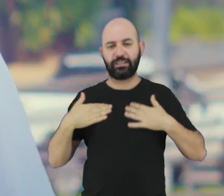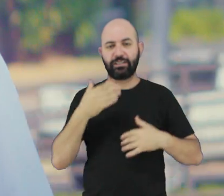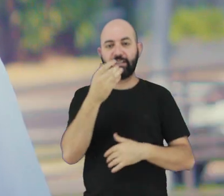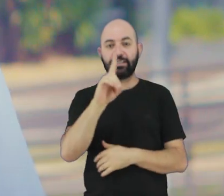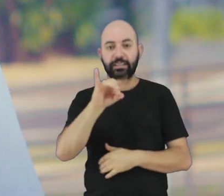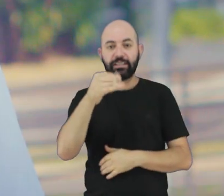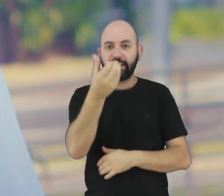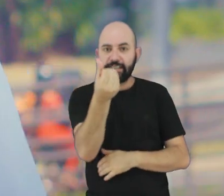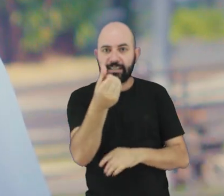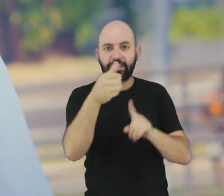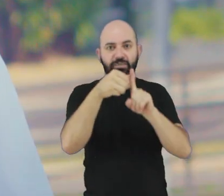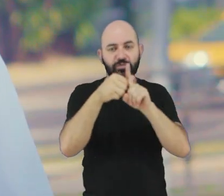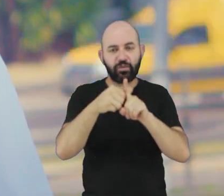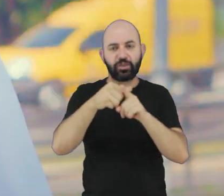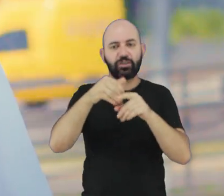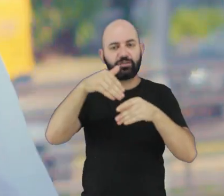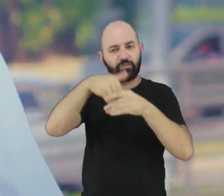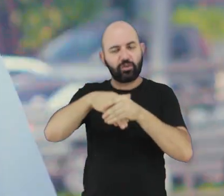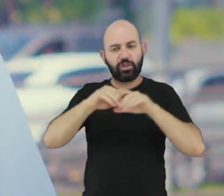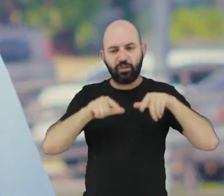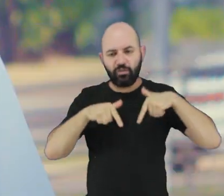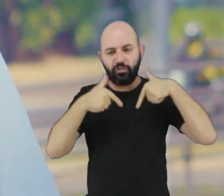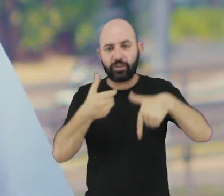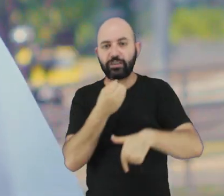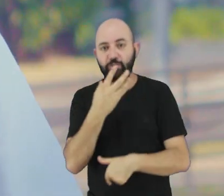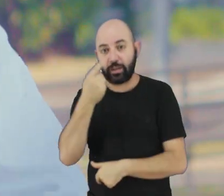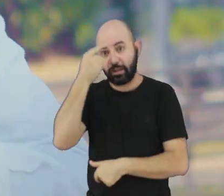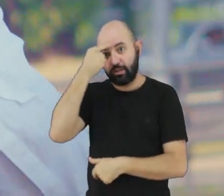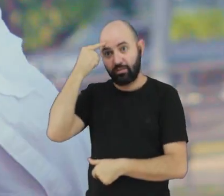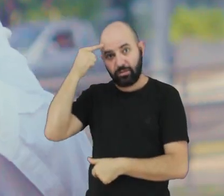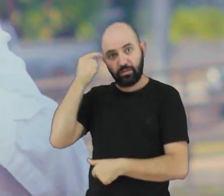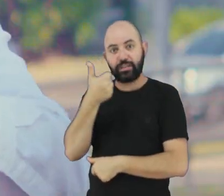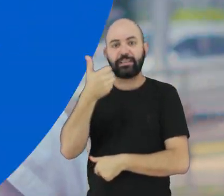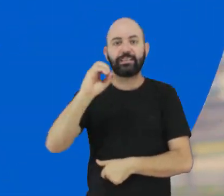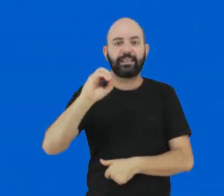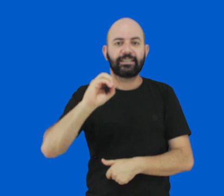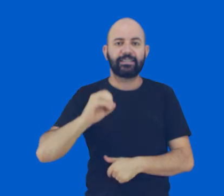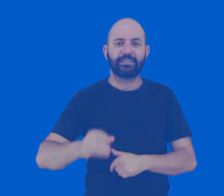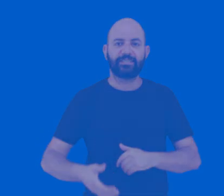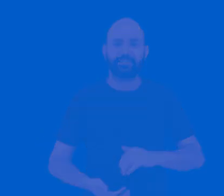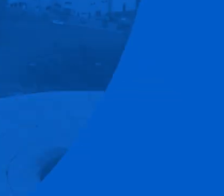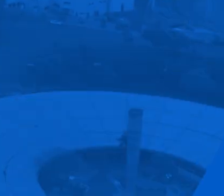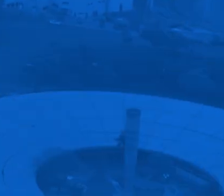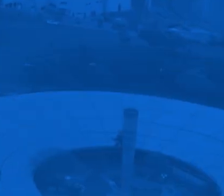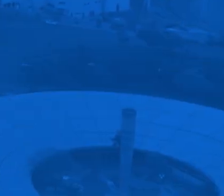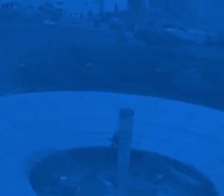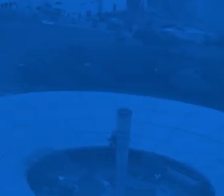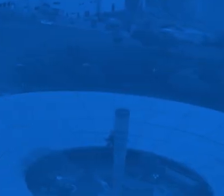outubro, vote na força do bem, vote Diego Garcia, vote 10.